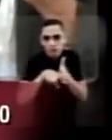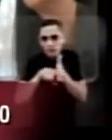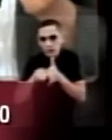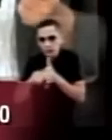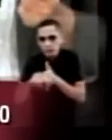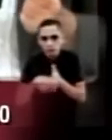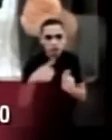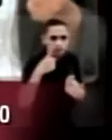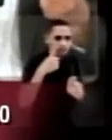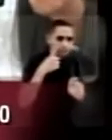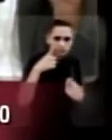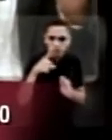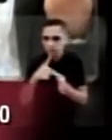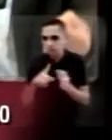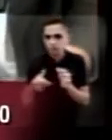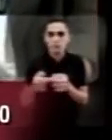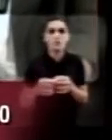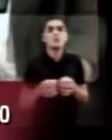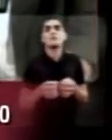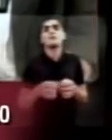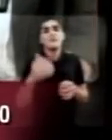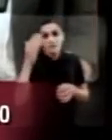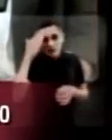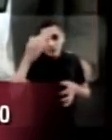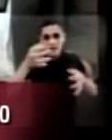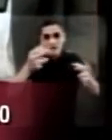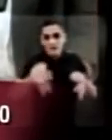também qual está sendo o nível de transmissão